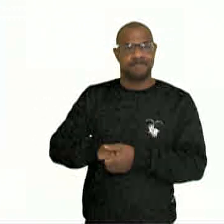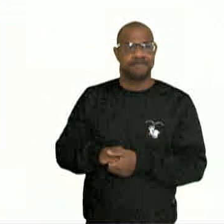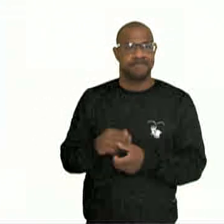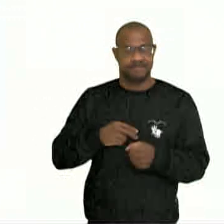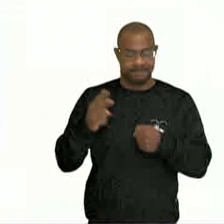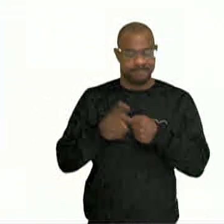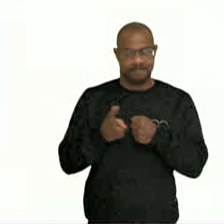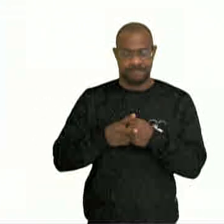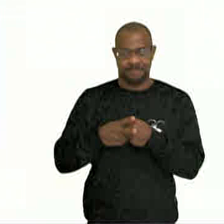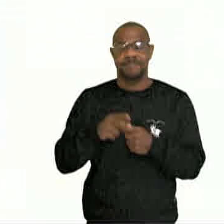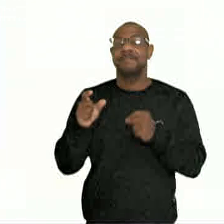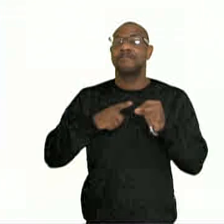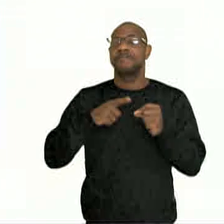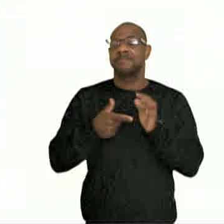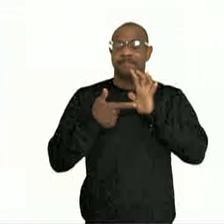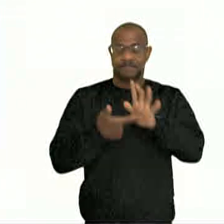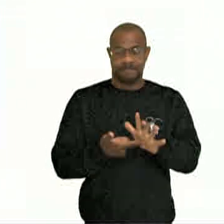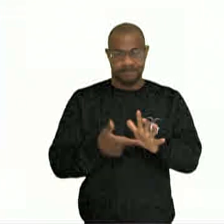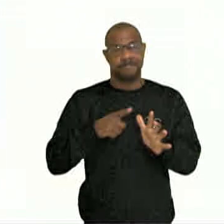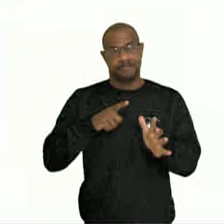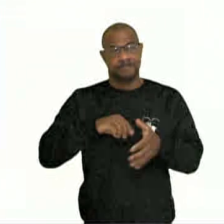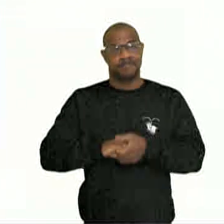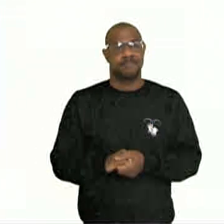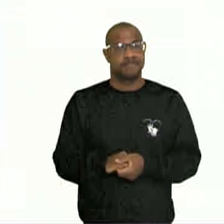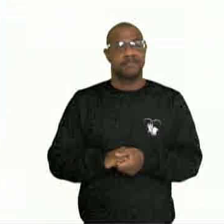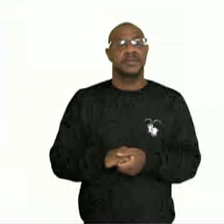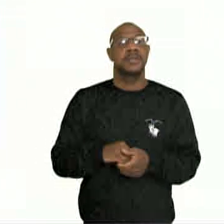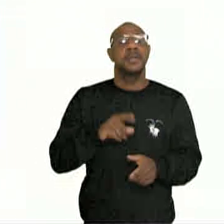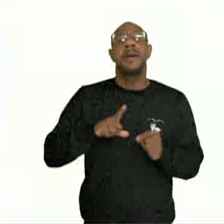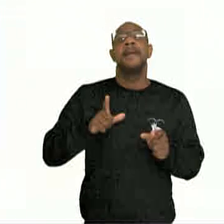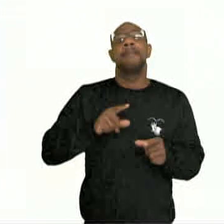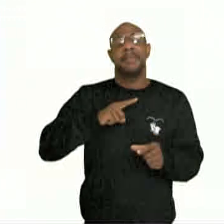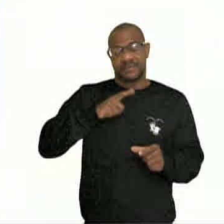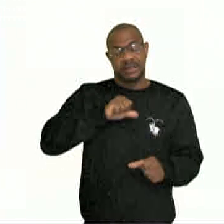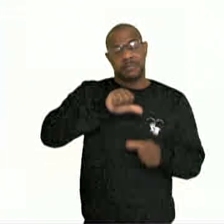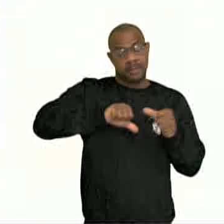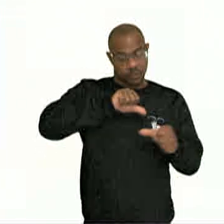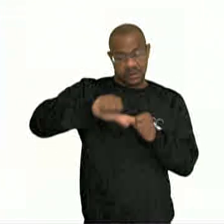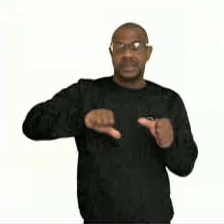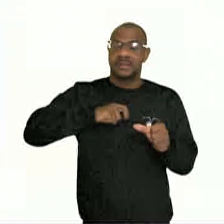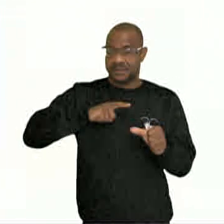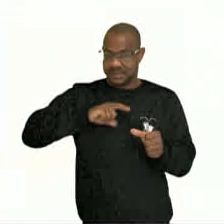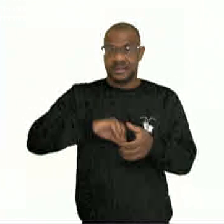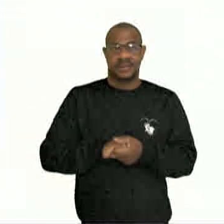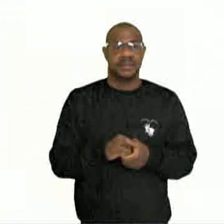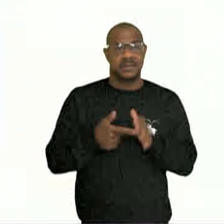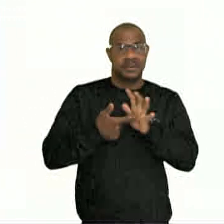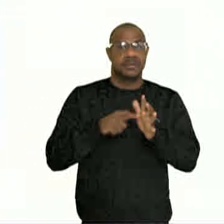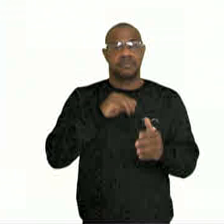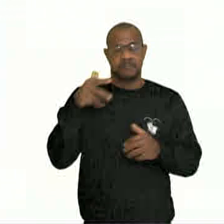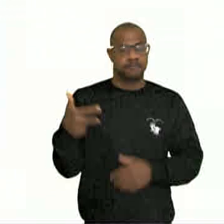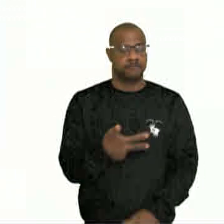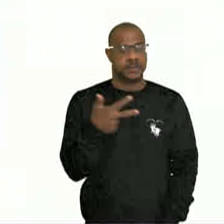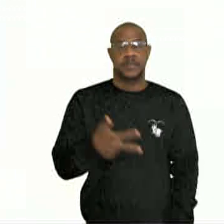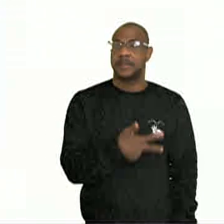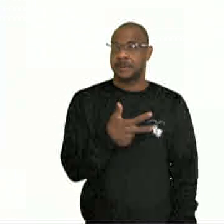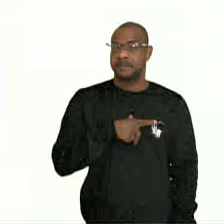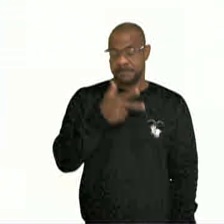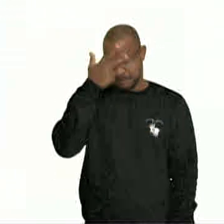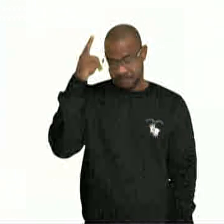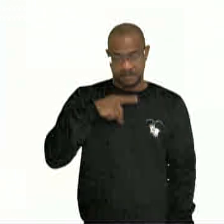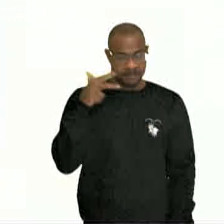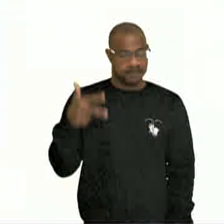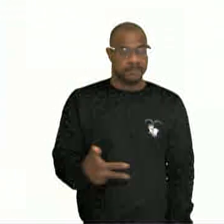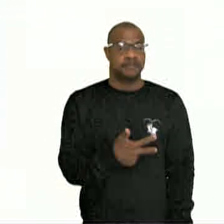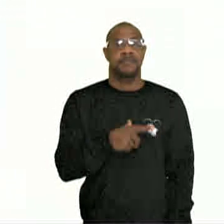verbos de locução eles são apresentados, porém eles sofrem alteração, são apresentados na terceira pessoa,